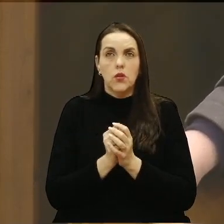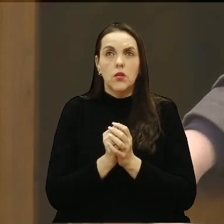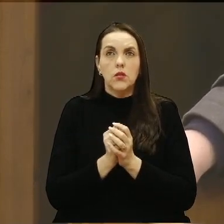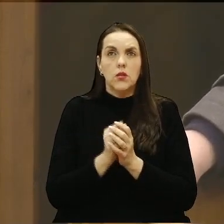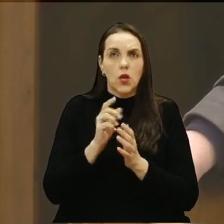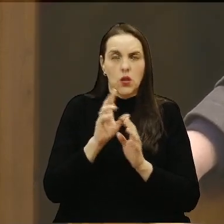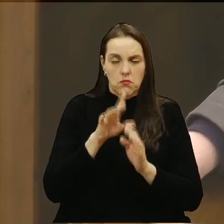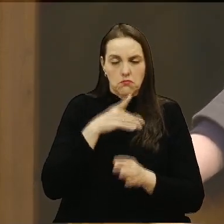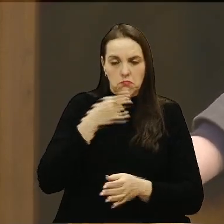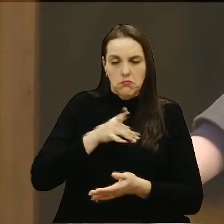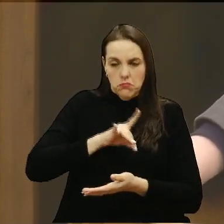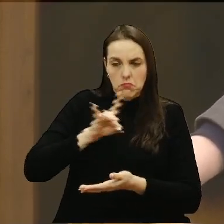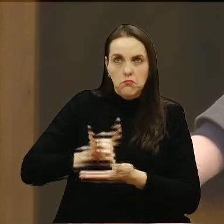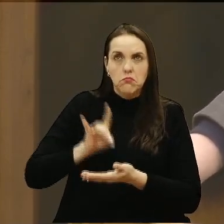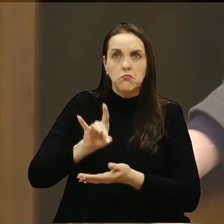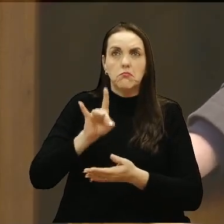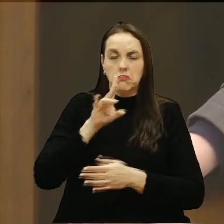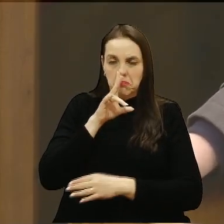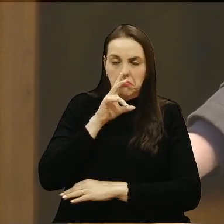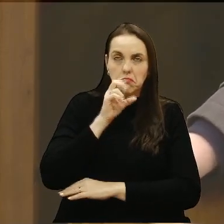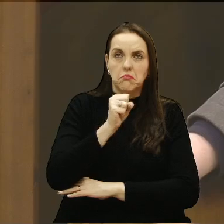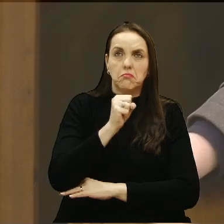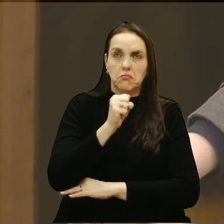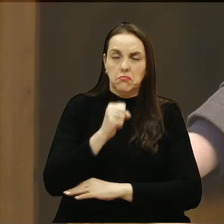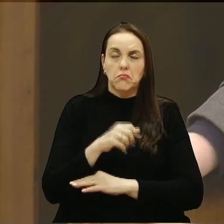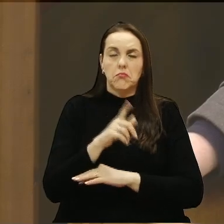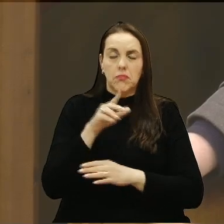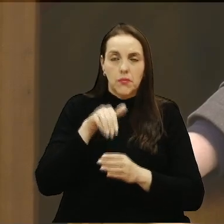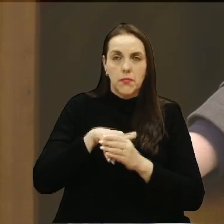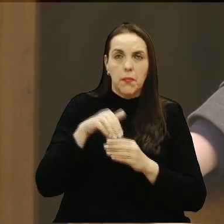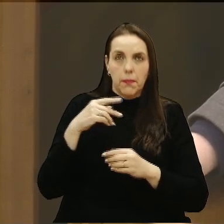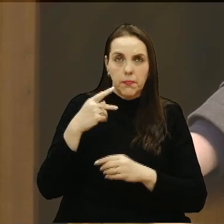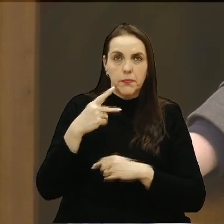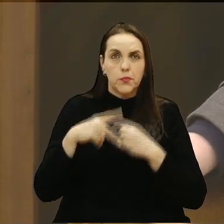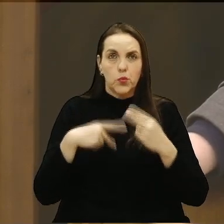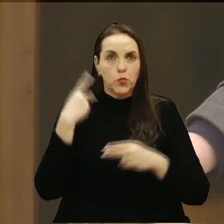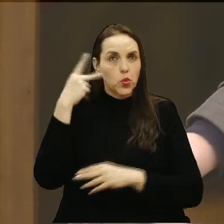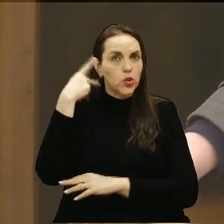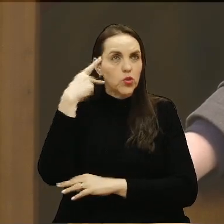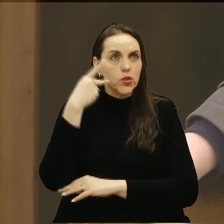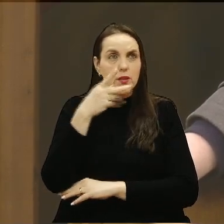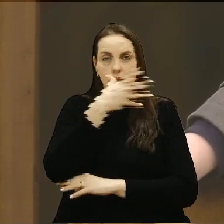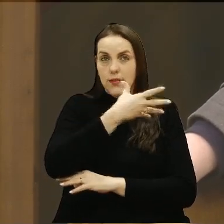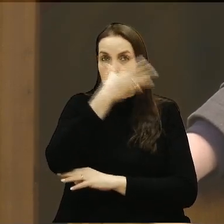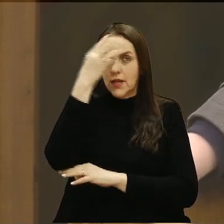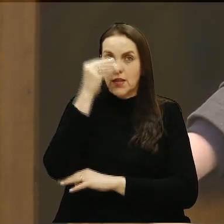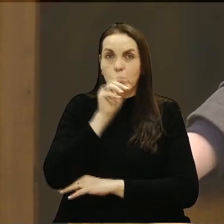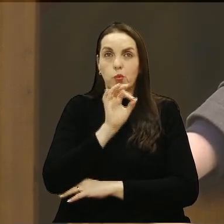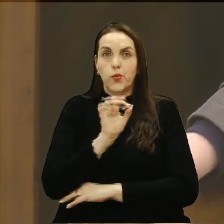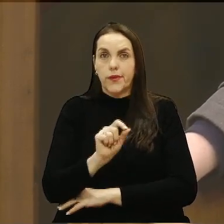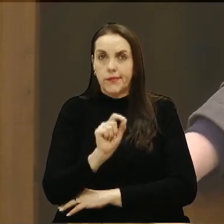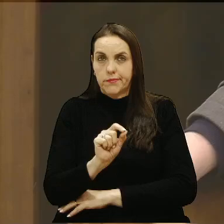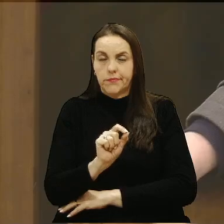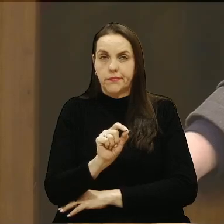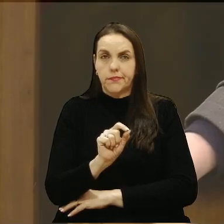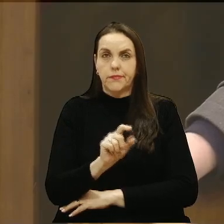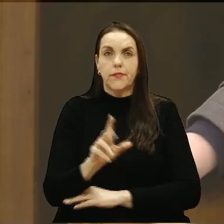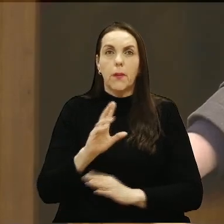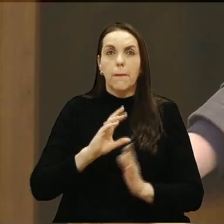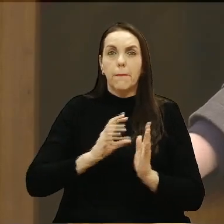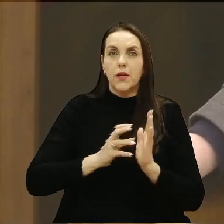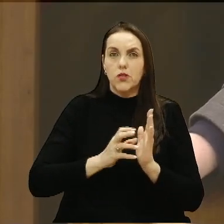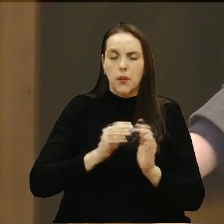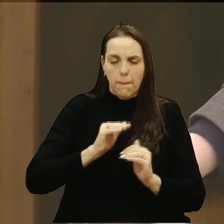da honestidade, da bravura, da galhardia dentro da política, se esquecem que justamente o partido que mais